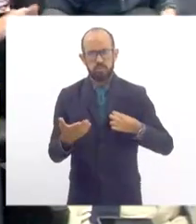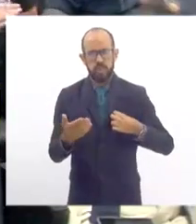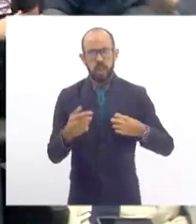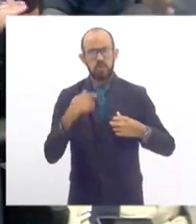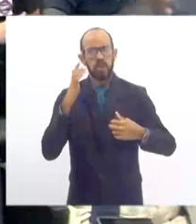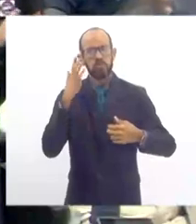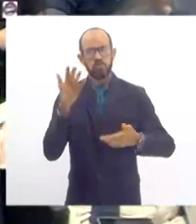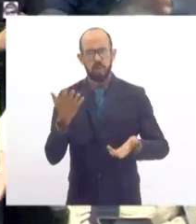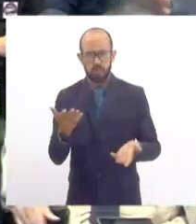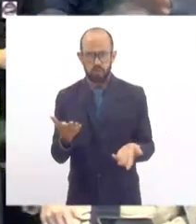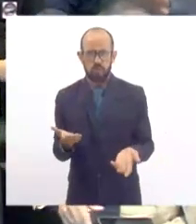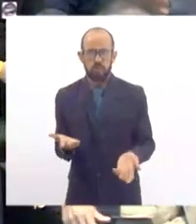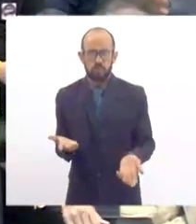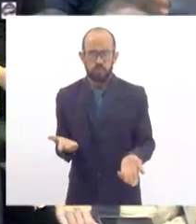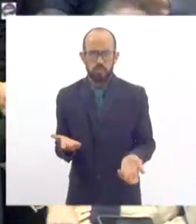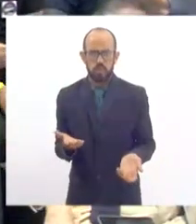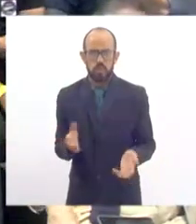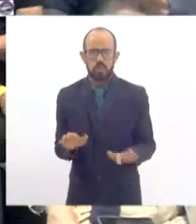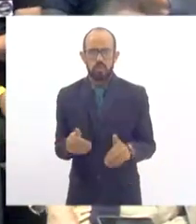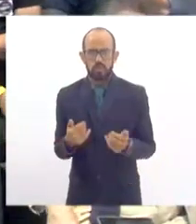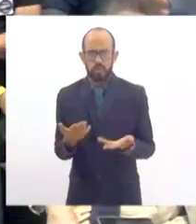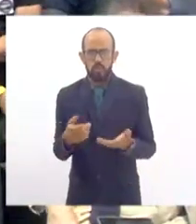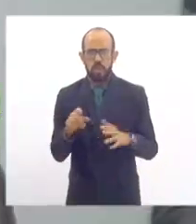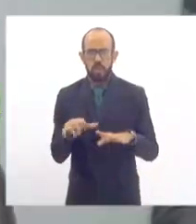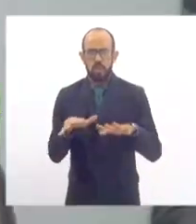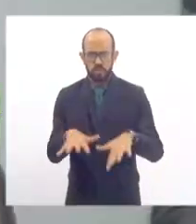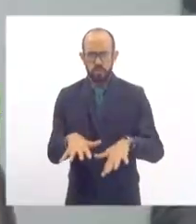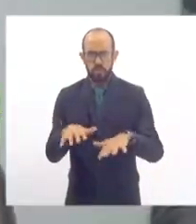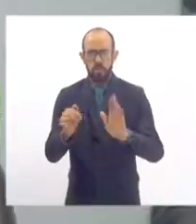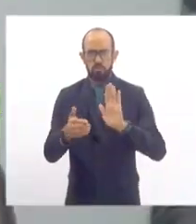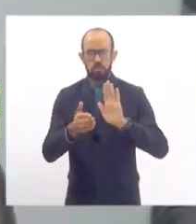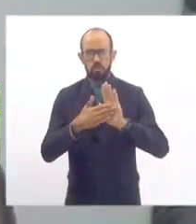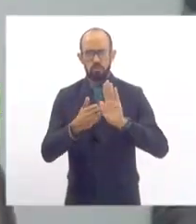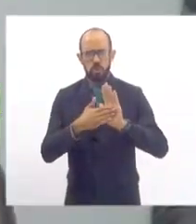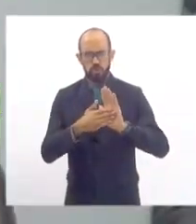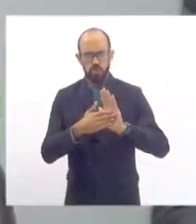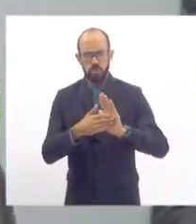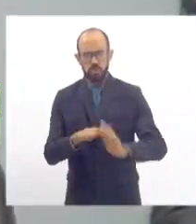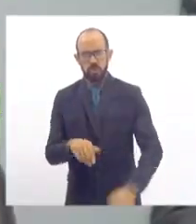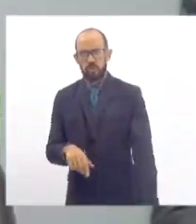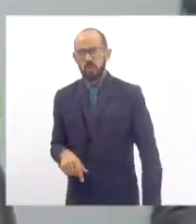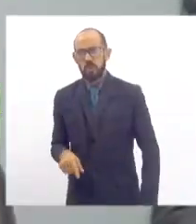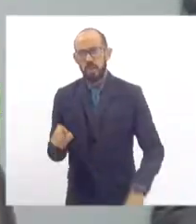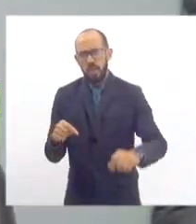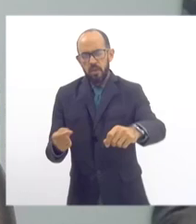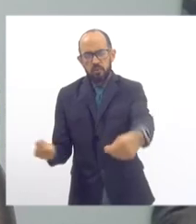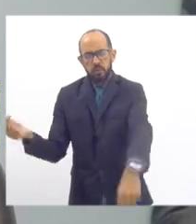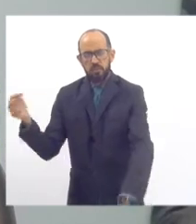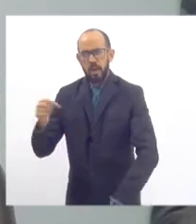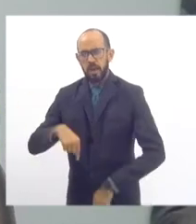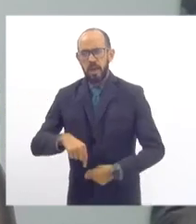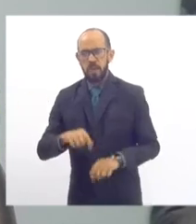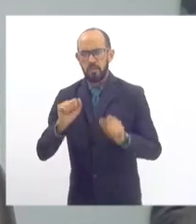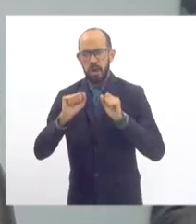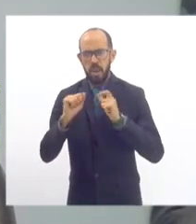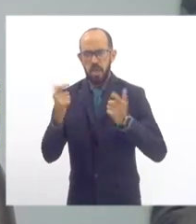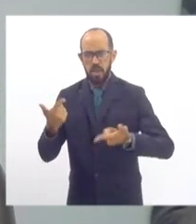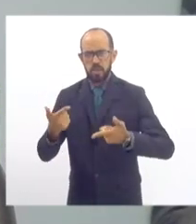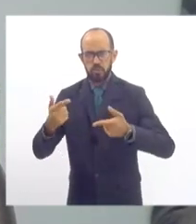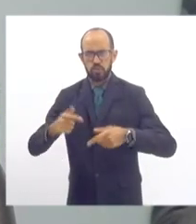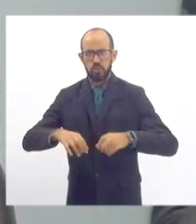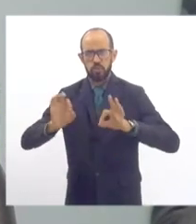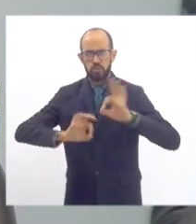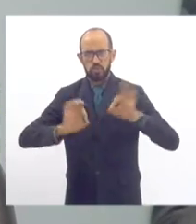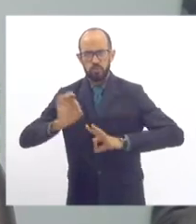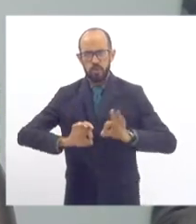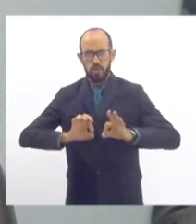fácil, fica muito fácil. De maneira que essa que é a proposta, trazer para a Assembleia Legislativa exatamente o plano de cargo,